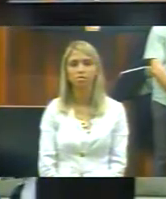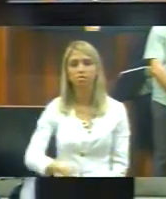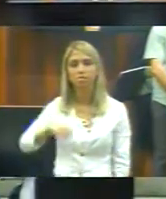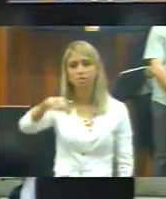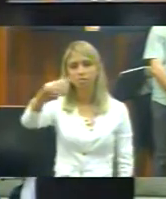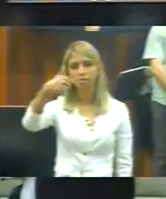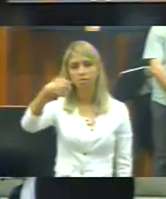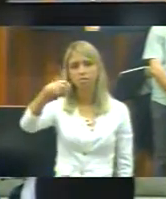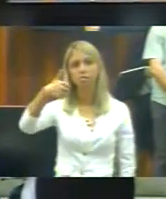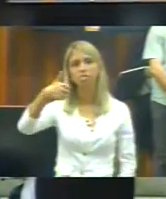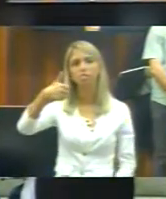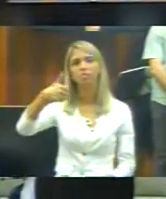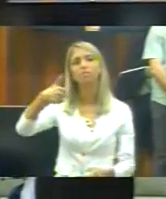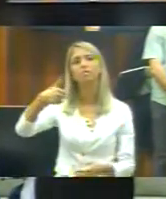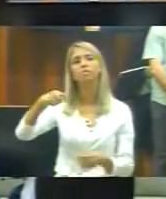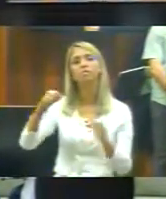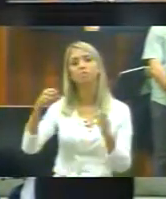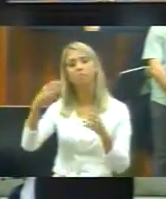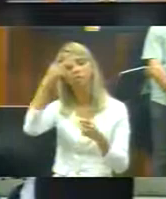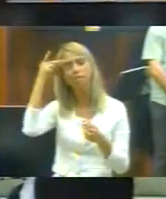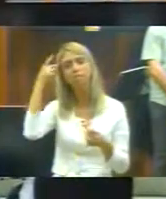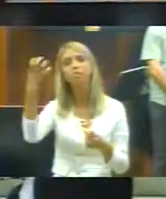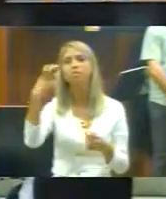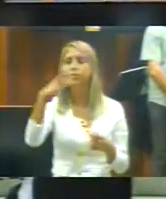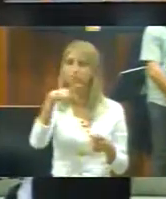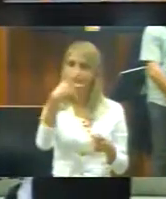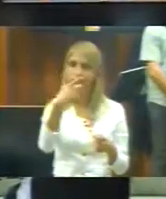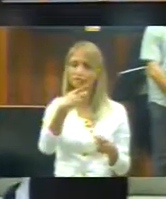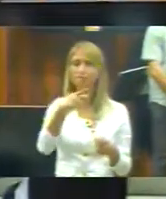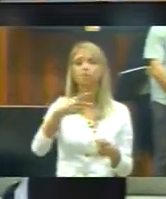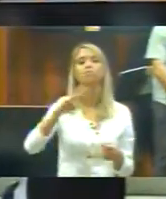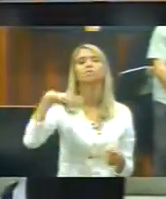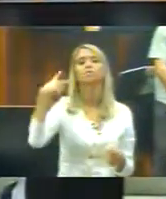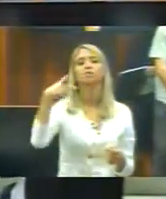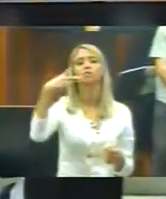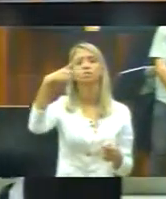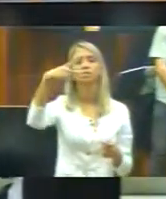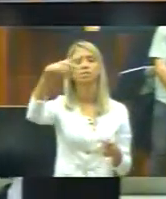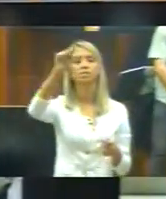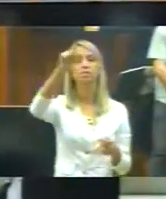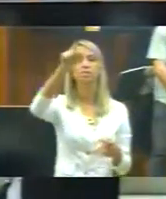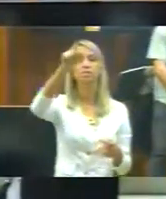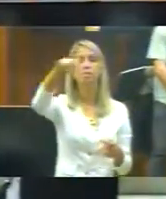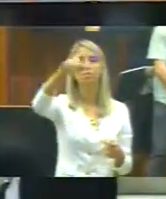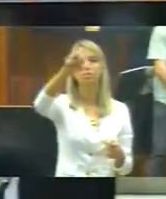Primeiro orador inscrito, o nobre vereador Samir Emanuel Dutra.